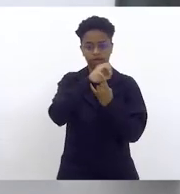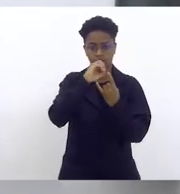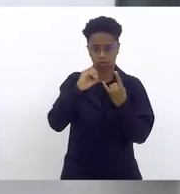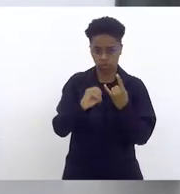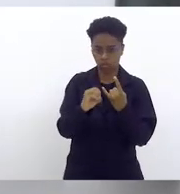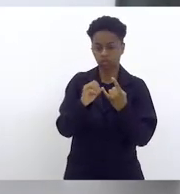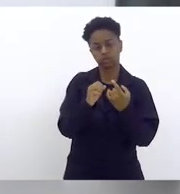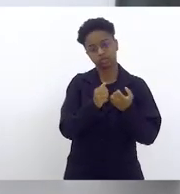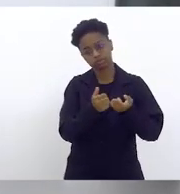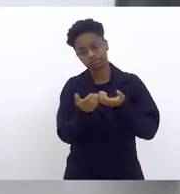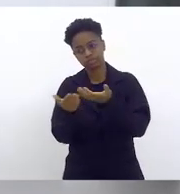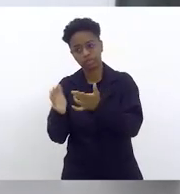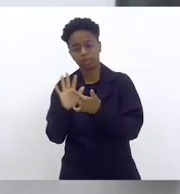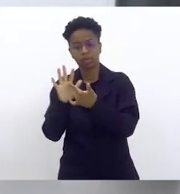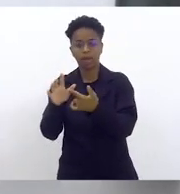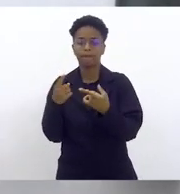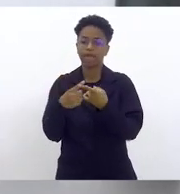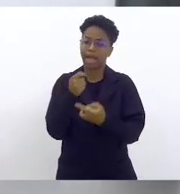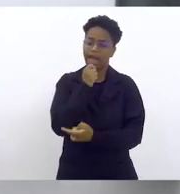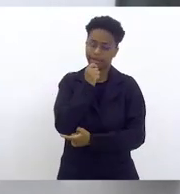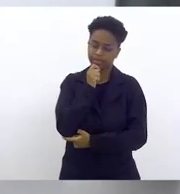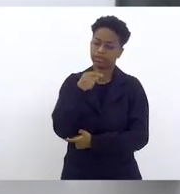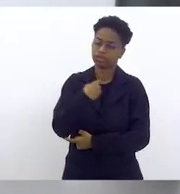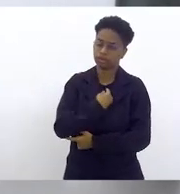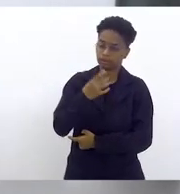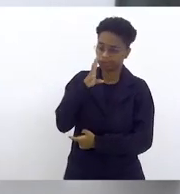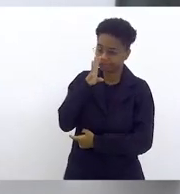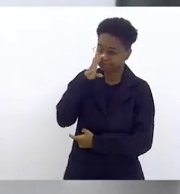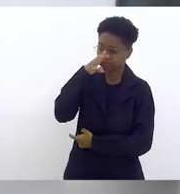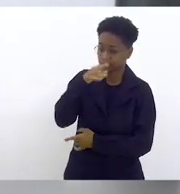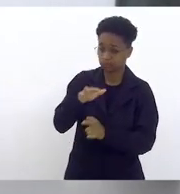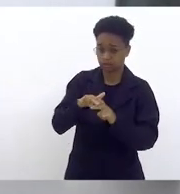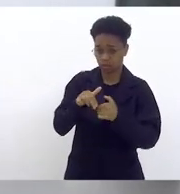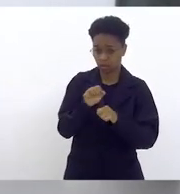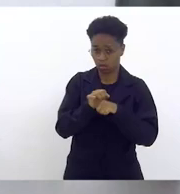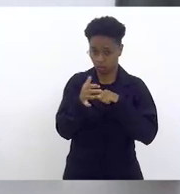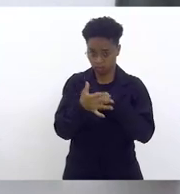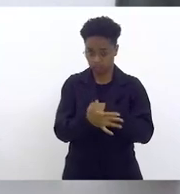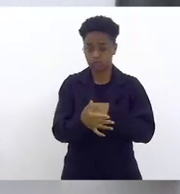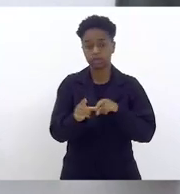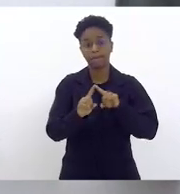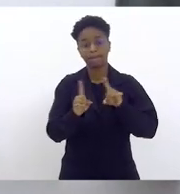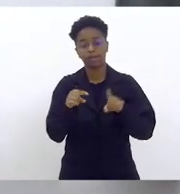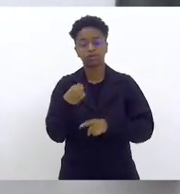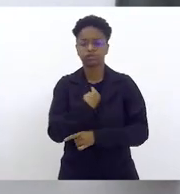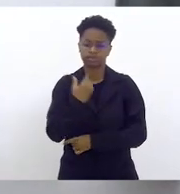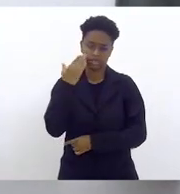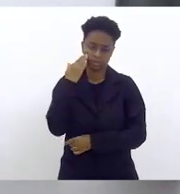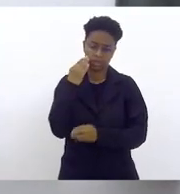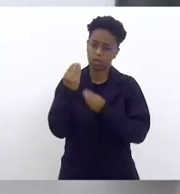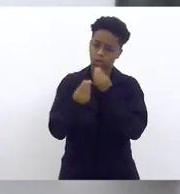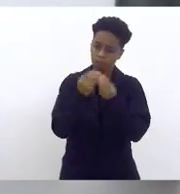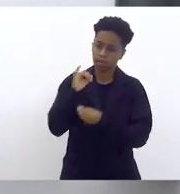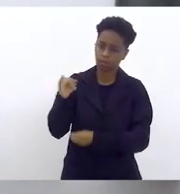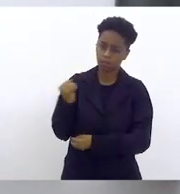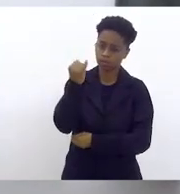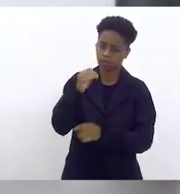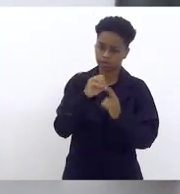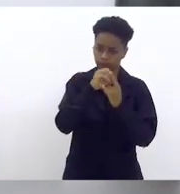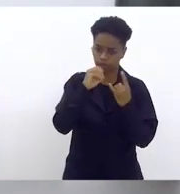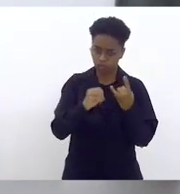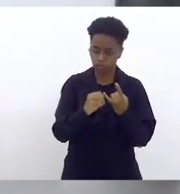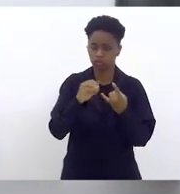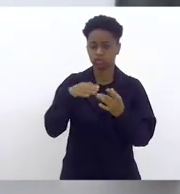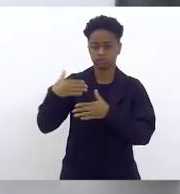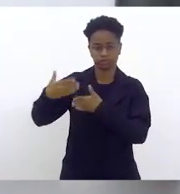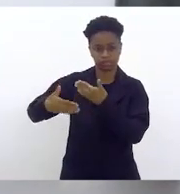que nós ainda respiramos a pandemia da covid-19 e sabemos exatamente a importância da Fiocruz em